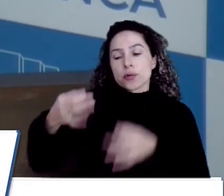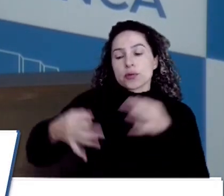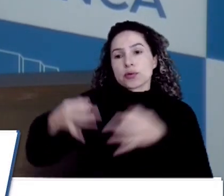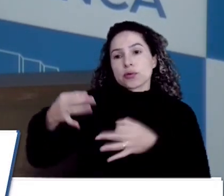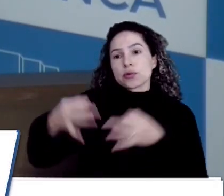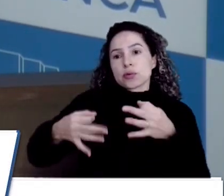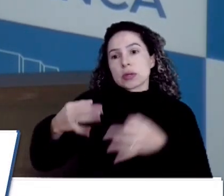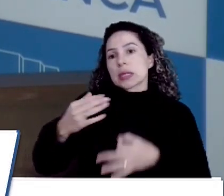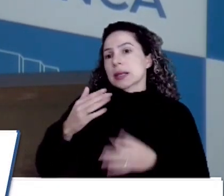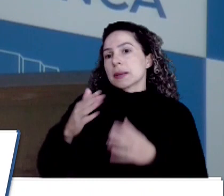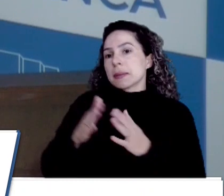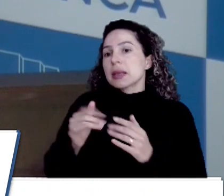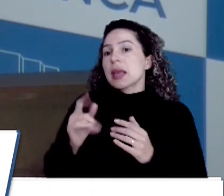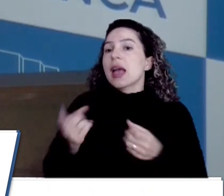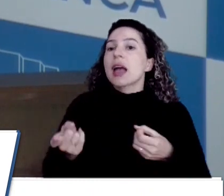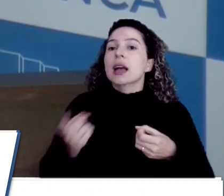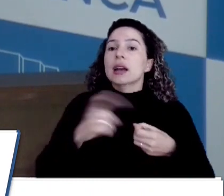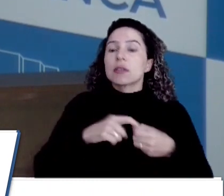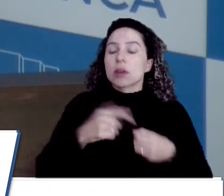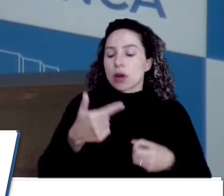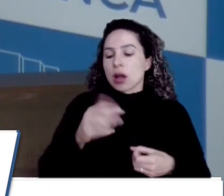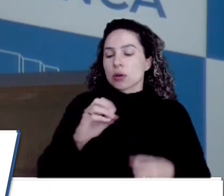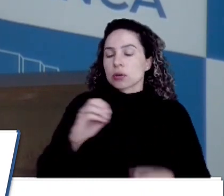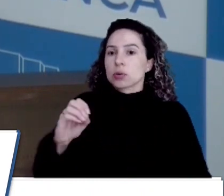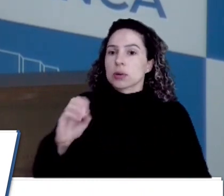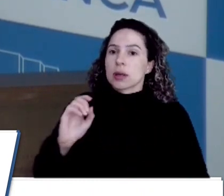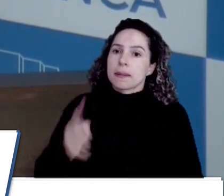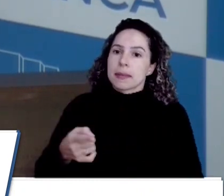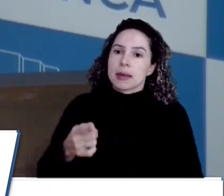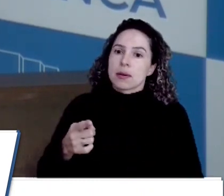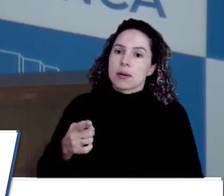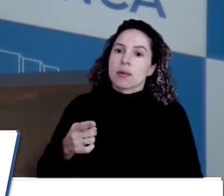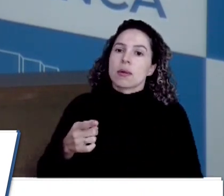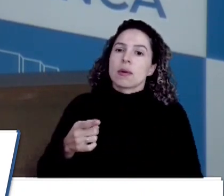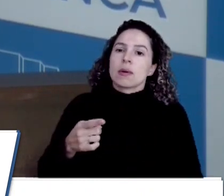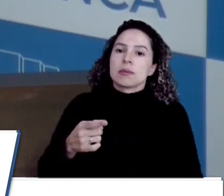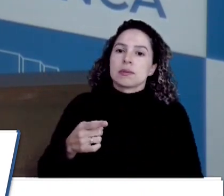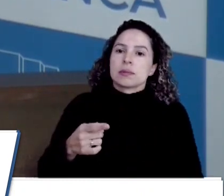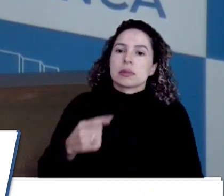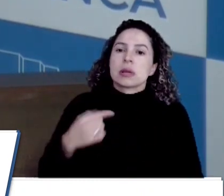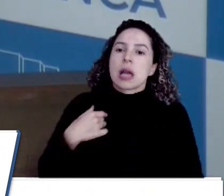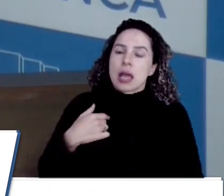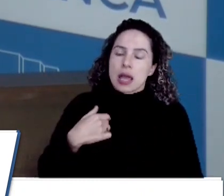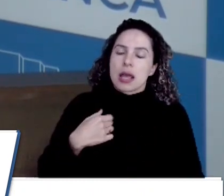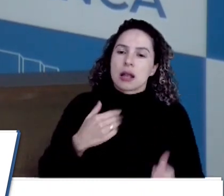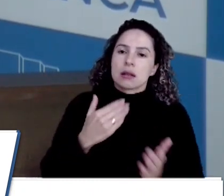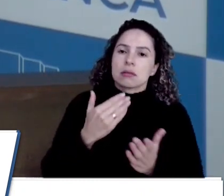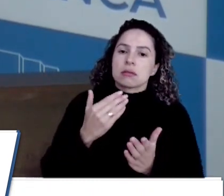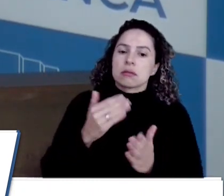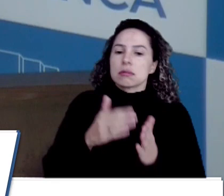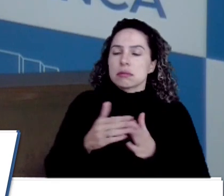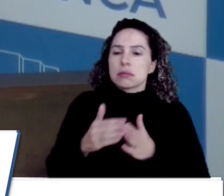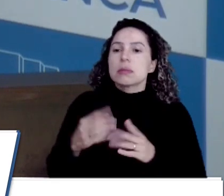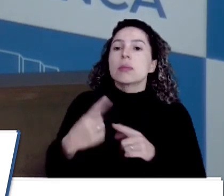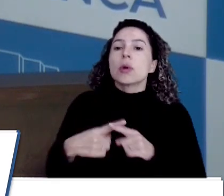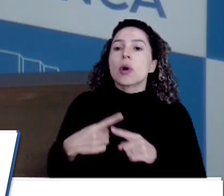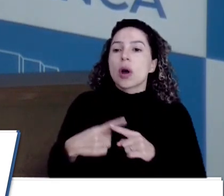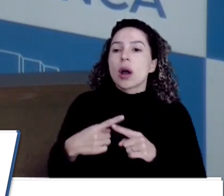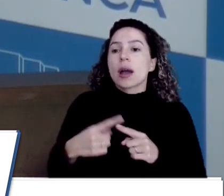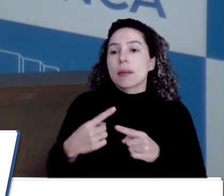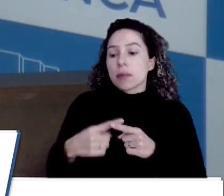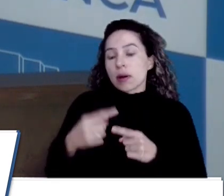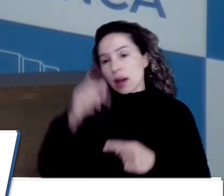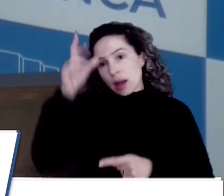que devolva os 200 mil, inclusive estão protestando também. Por quê? Porque a prefeitura ficou de